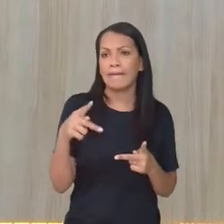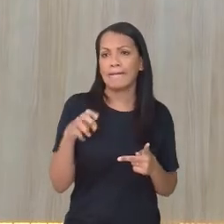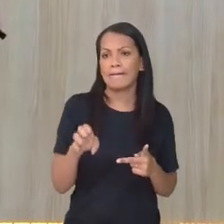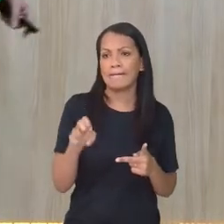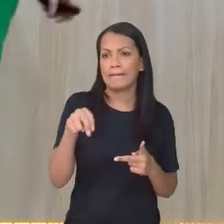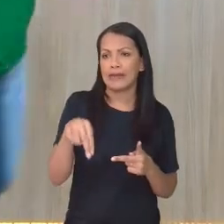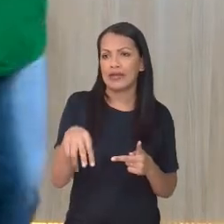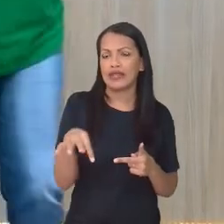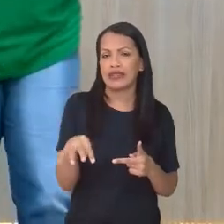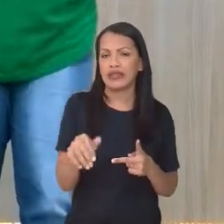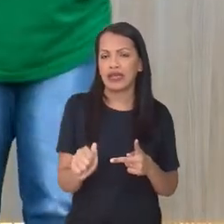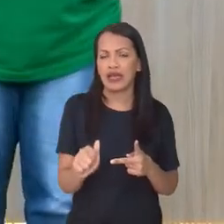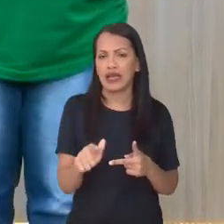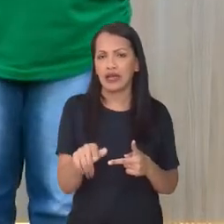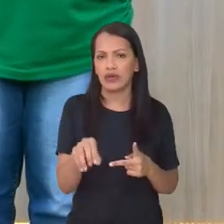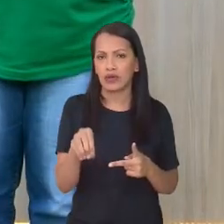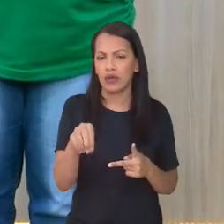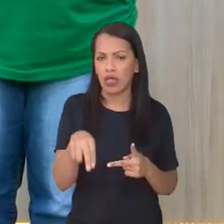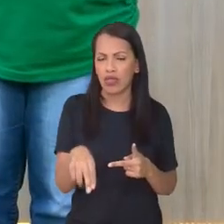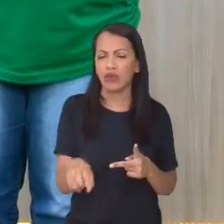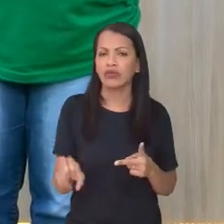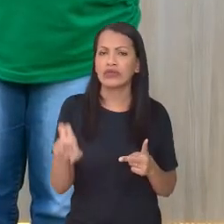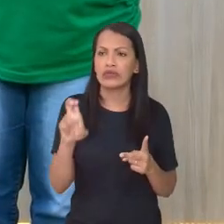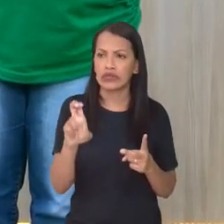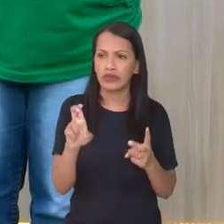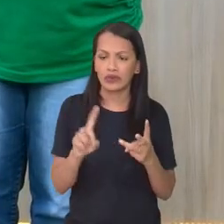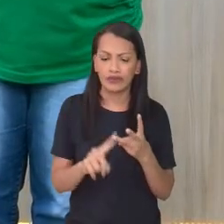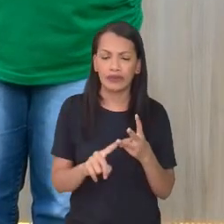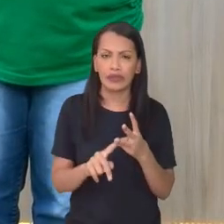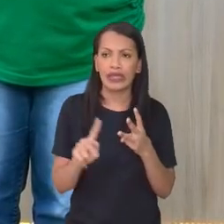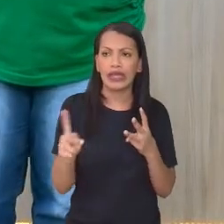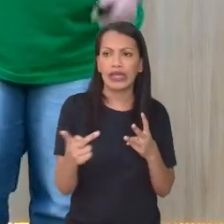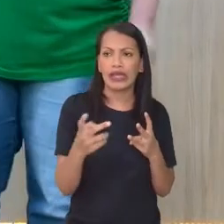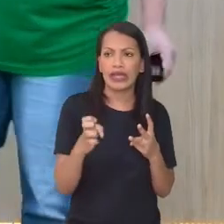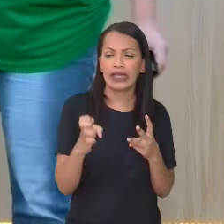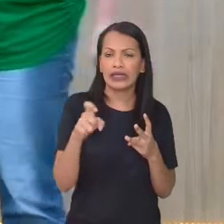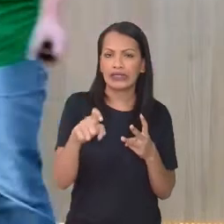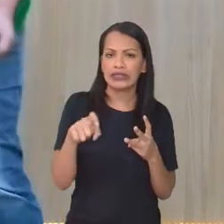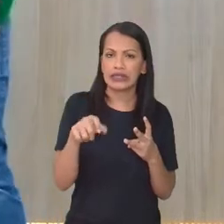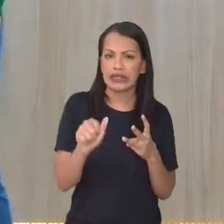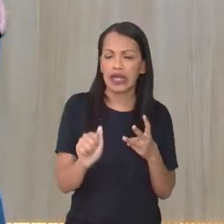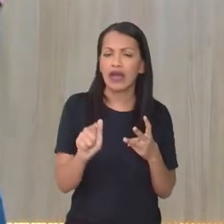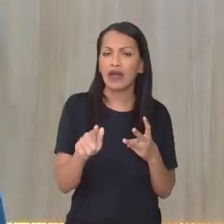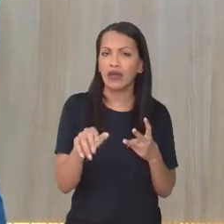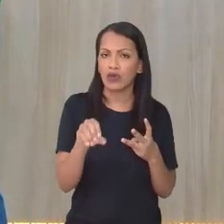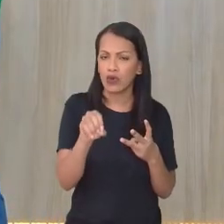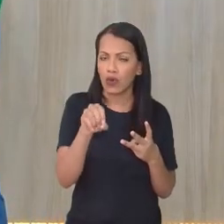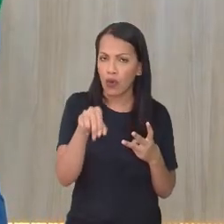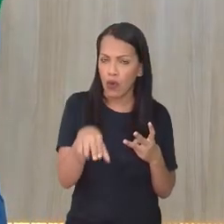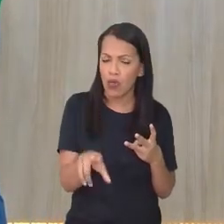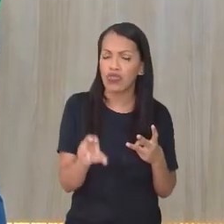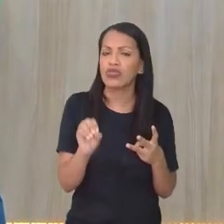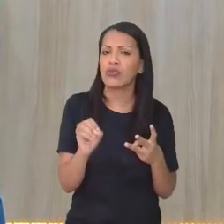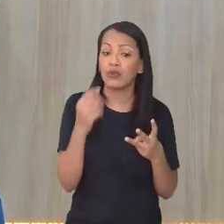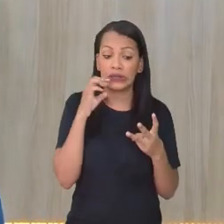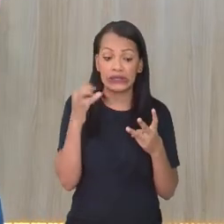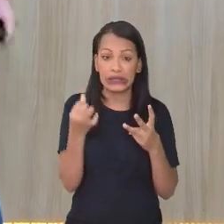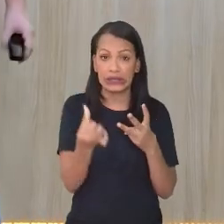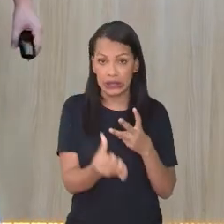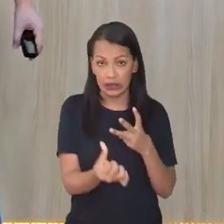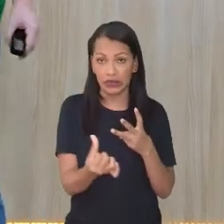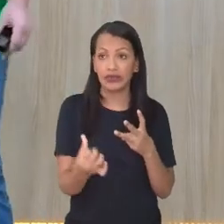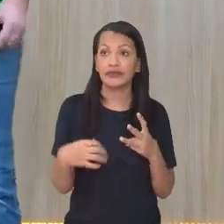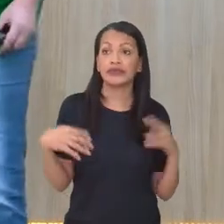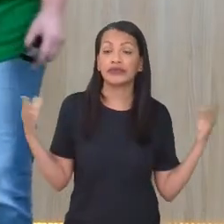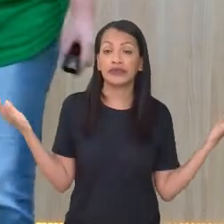tá? Então, tudo bem. Já sabe que os nomes têm a ver com a quantidade de lados. E agora?